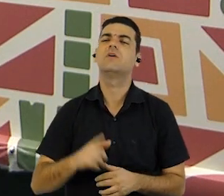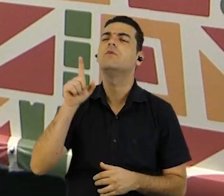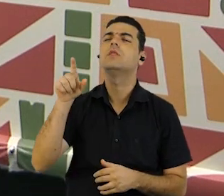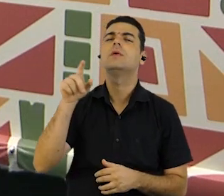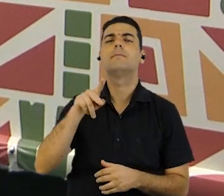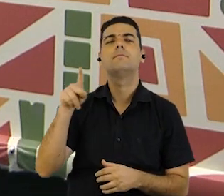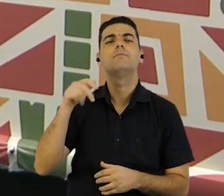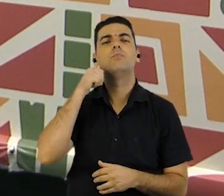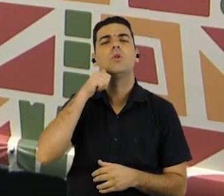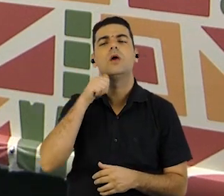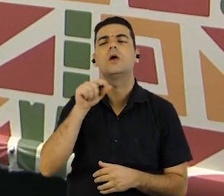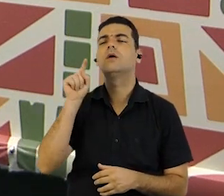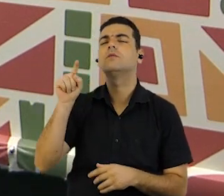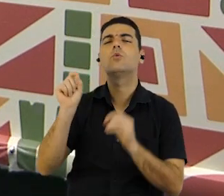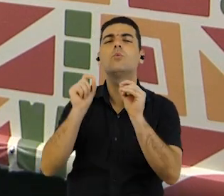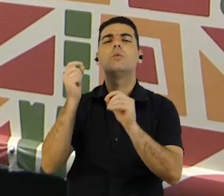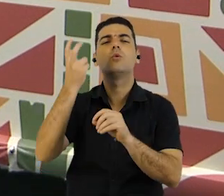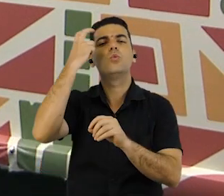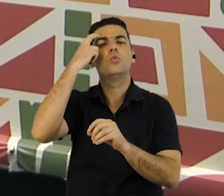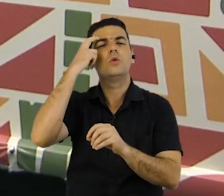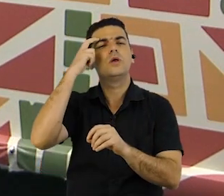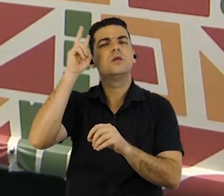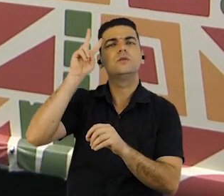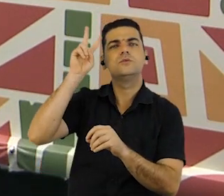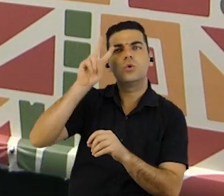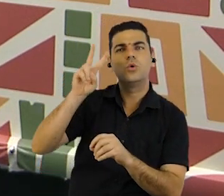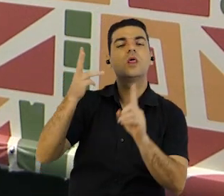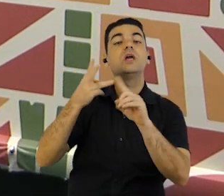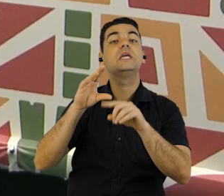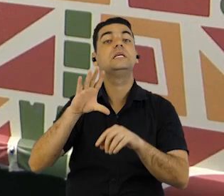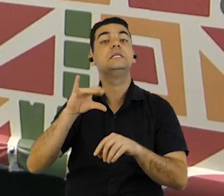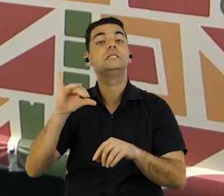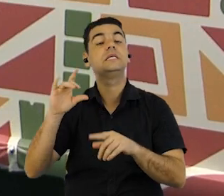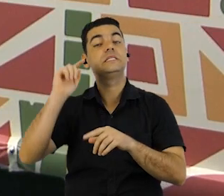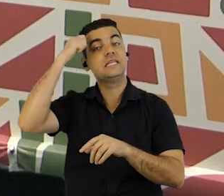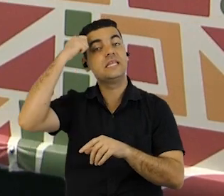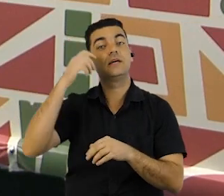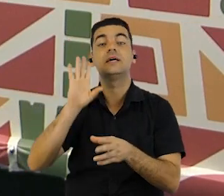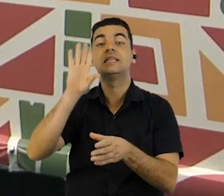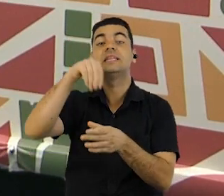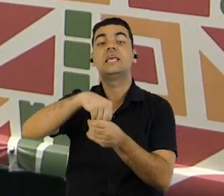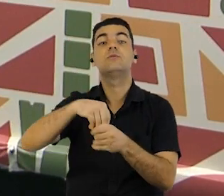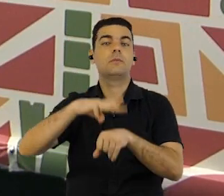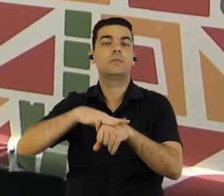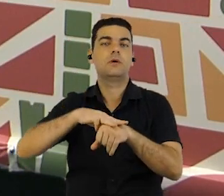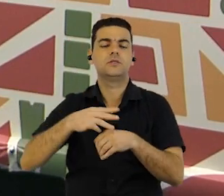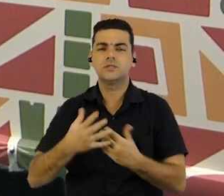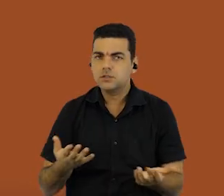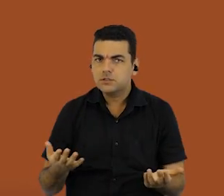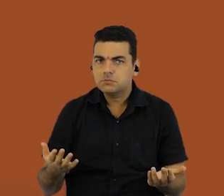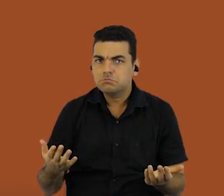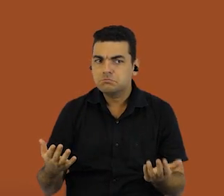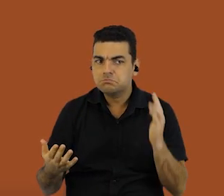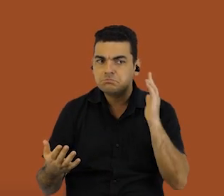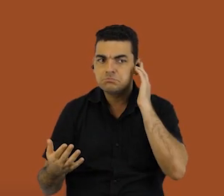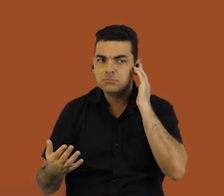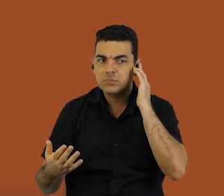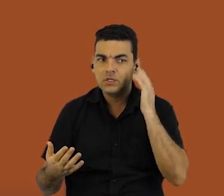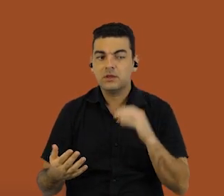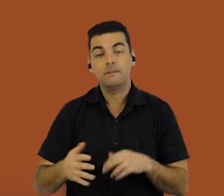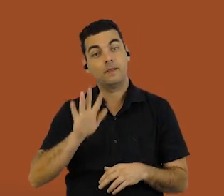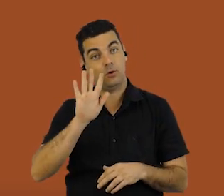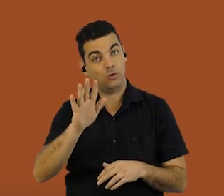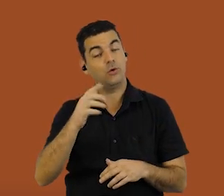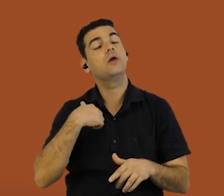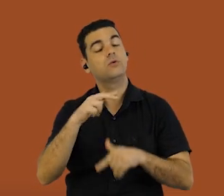senhora trabalha a história, cultura e ciência negra na matemática? Eu sou professora,